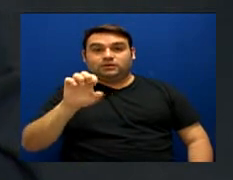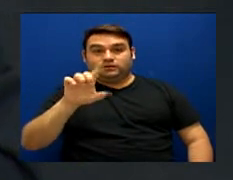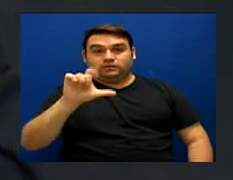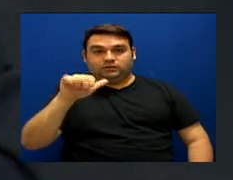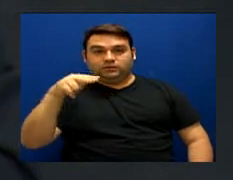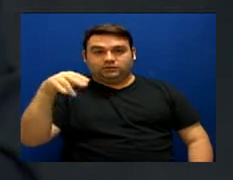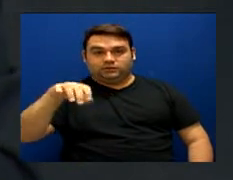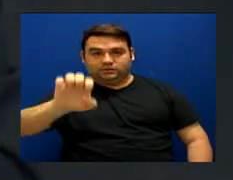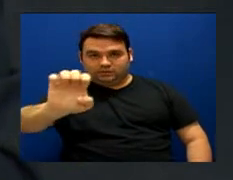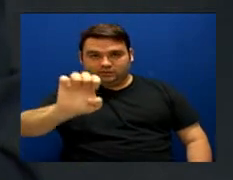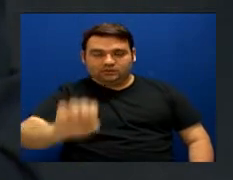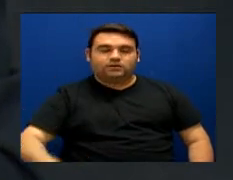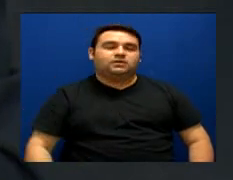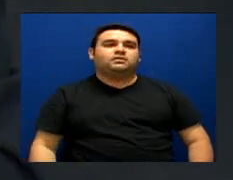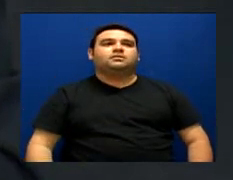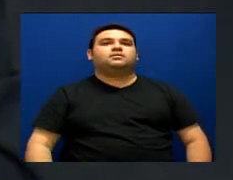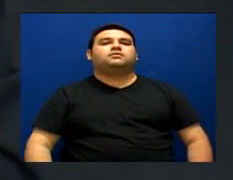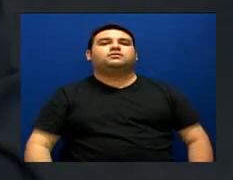Eliane. Olha,